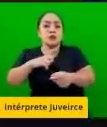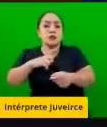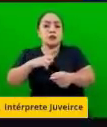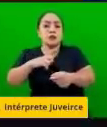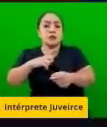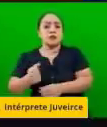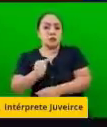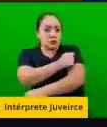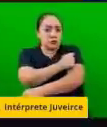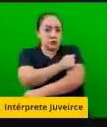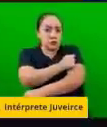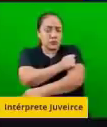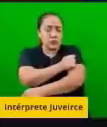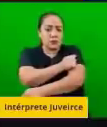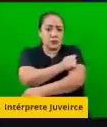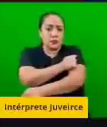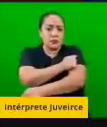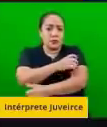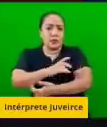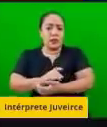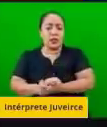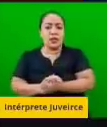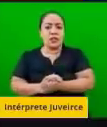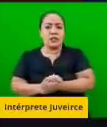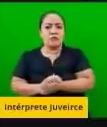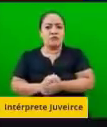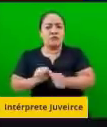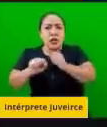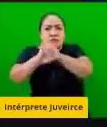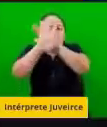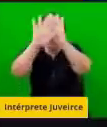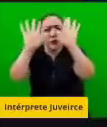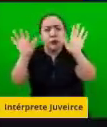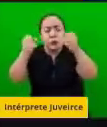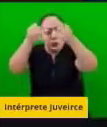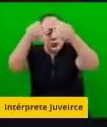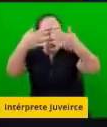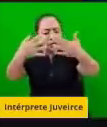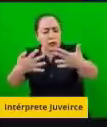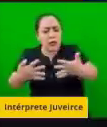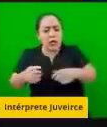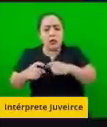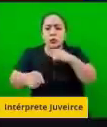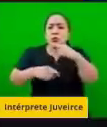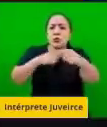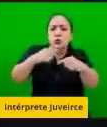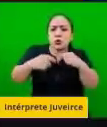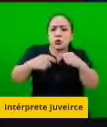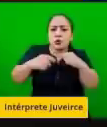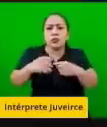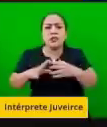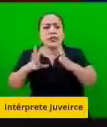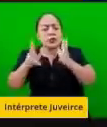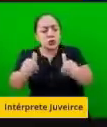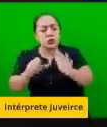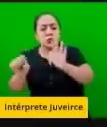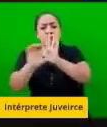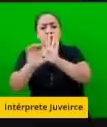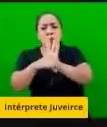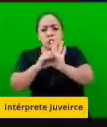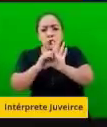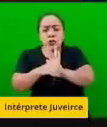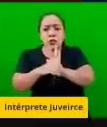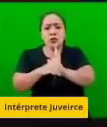os alunos em relação ao esclarecimento de dúvidas, a explicação de atividades, de conteúdos e tudo mais. O retorno